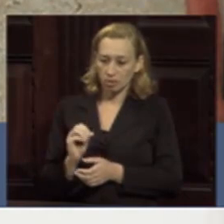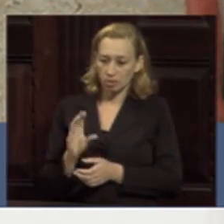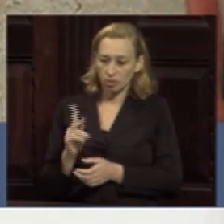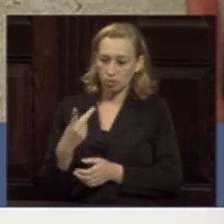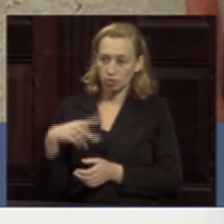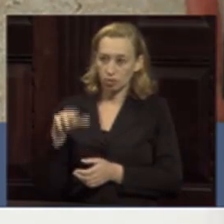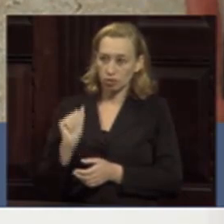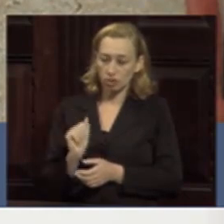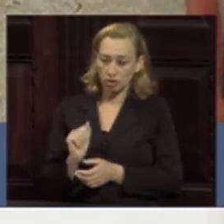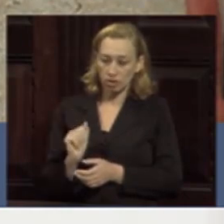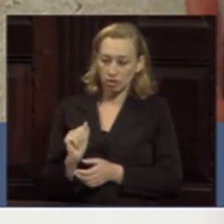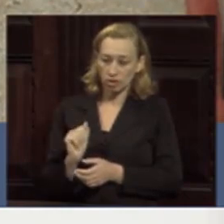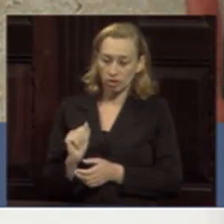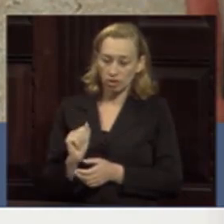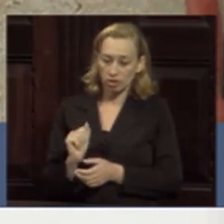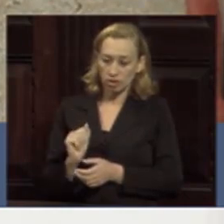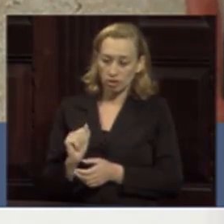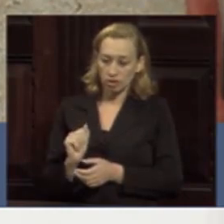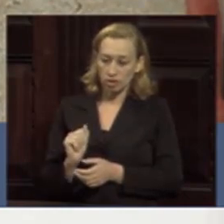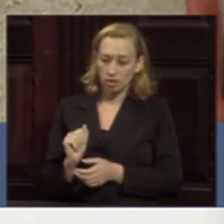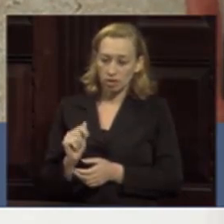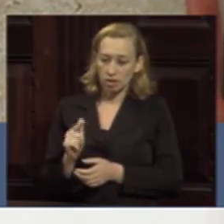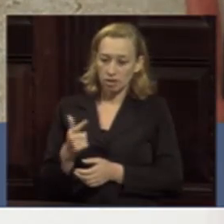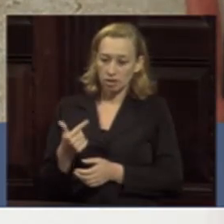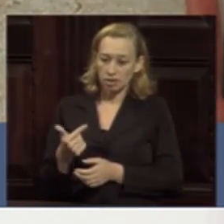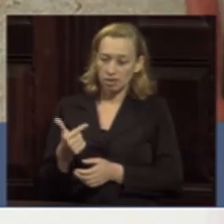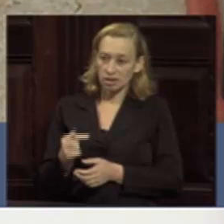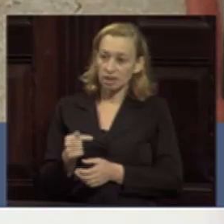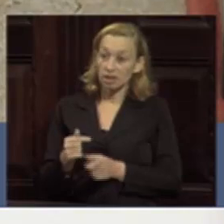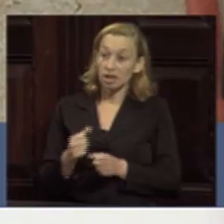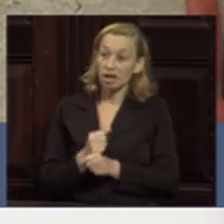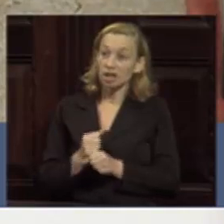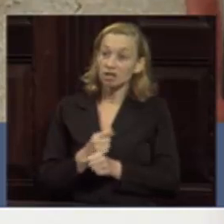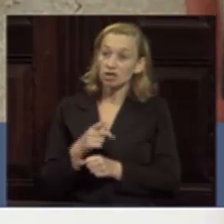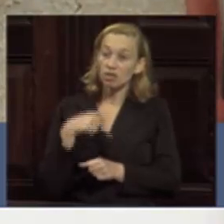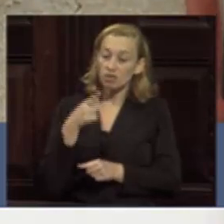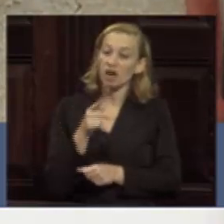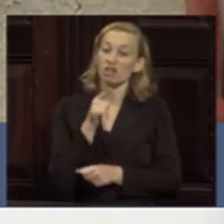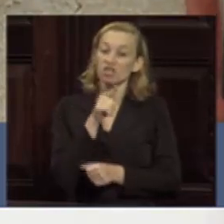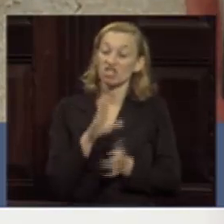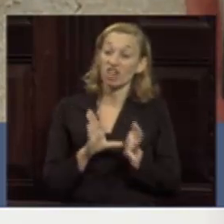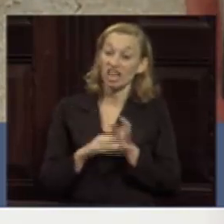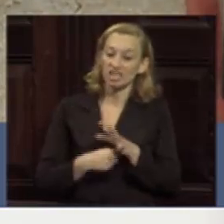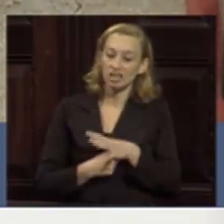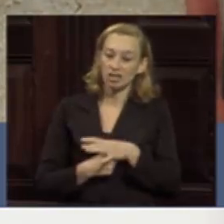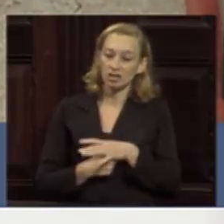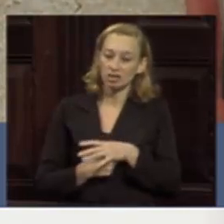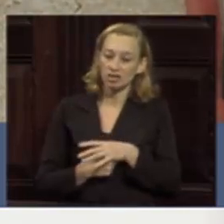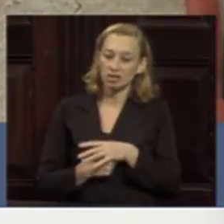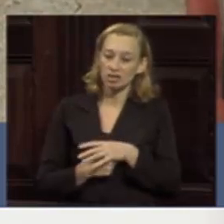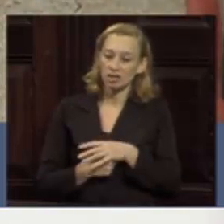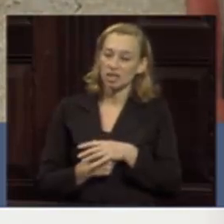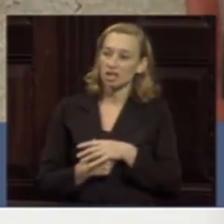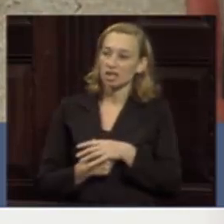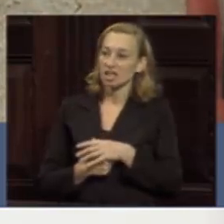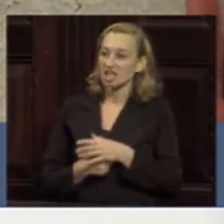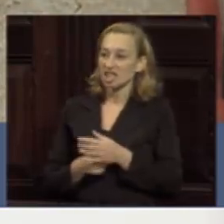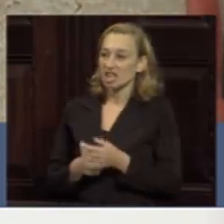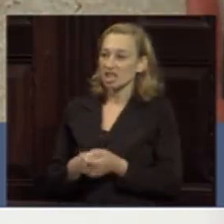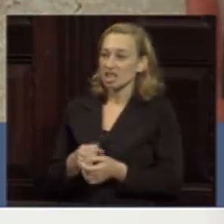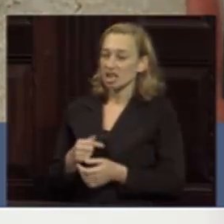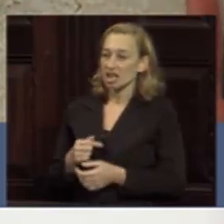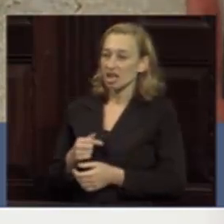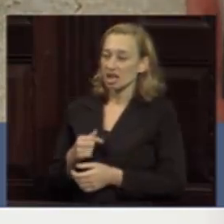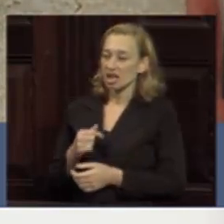17 anos que eu digo que ele é um ladrão. E que ele diz que eu sou mentirosa. Os